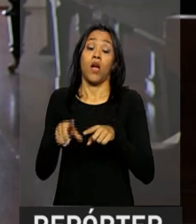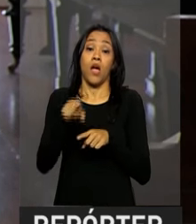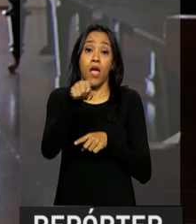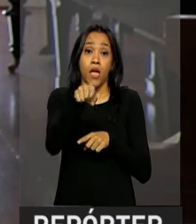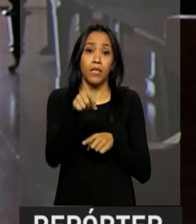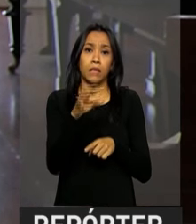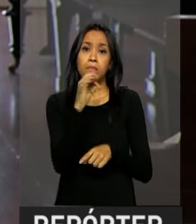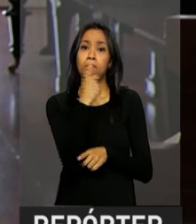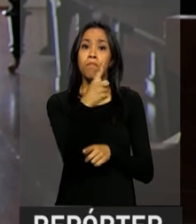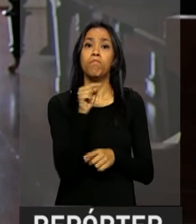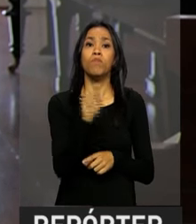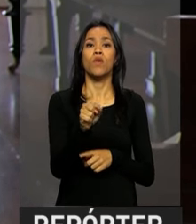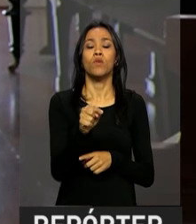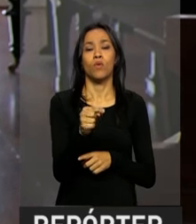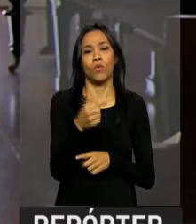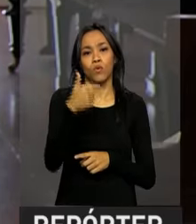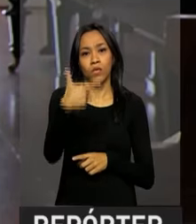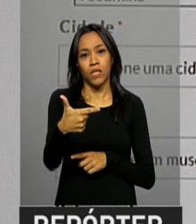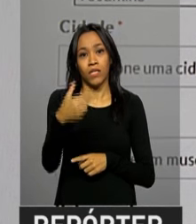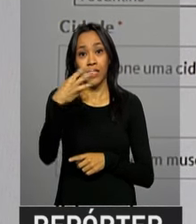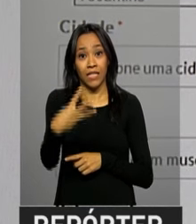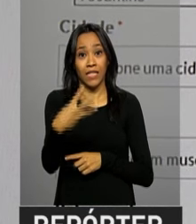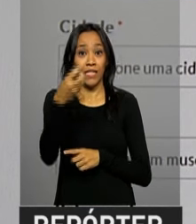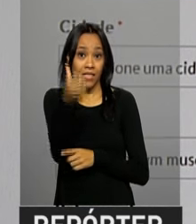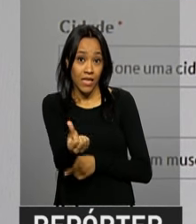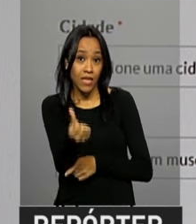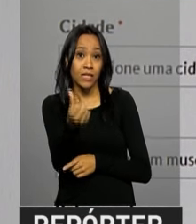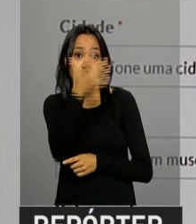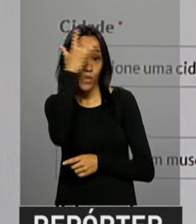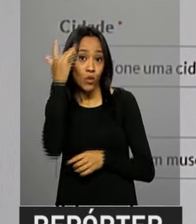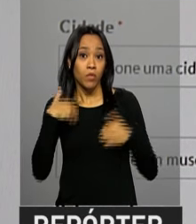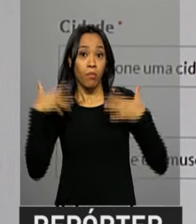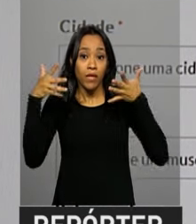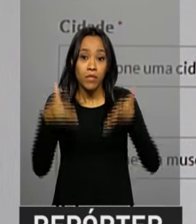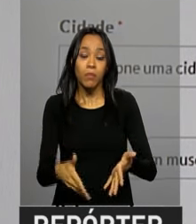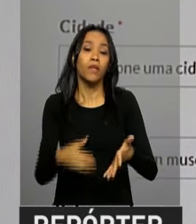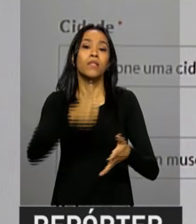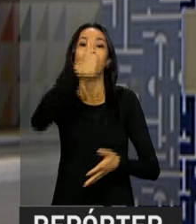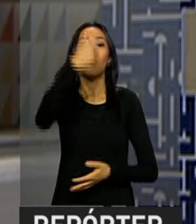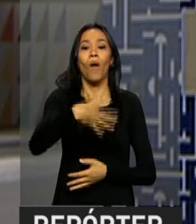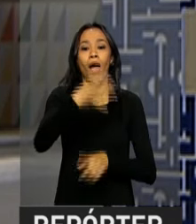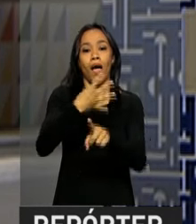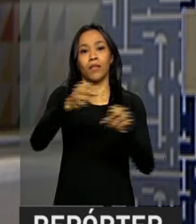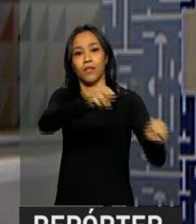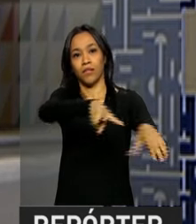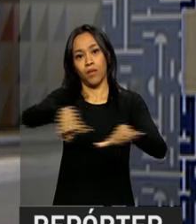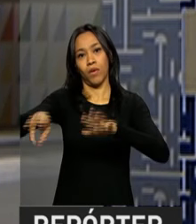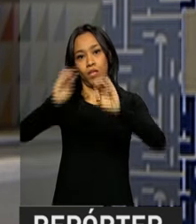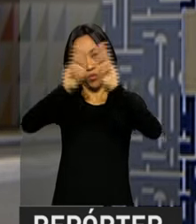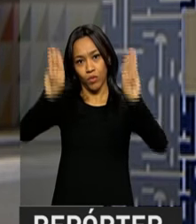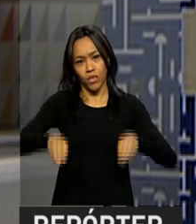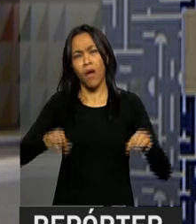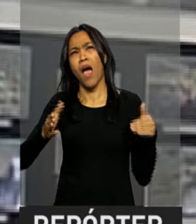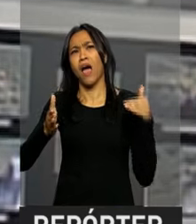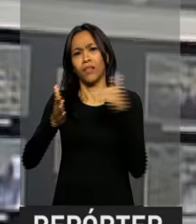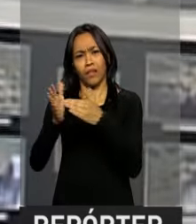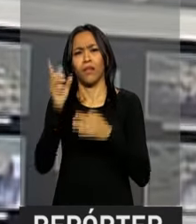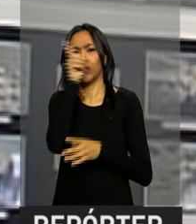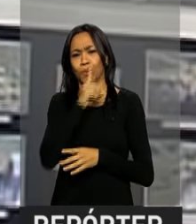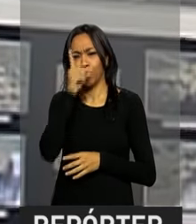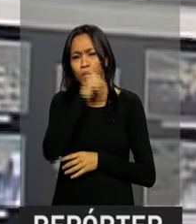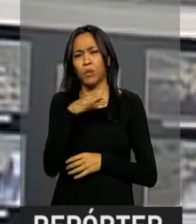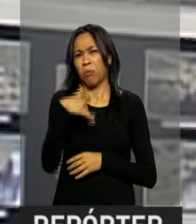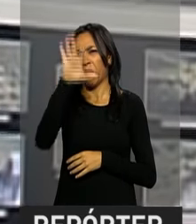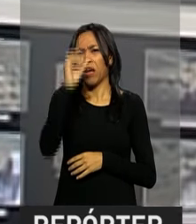dos 1236 participantes da 14ª Semana Nacional de museus até o próximo domingo estão previstas